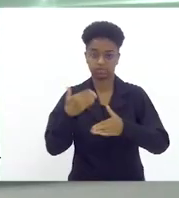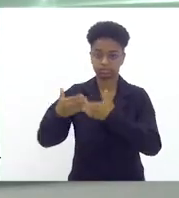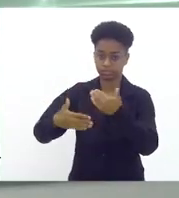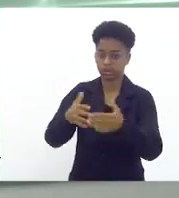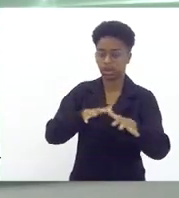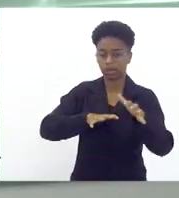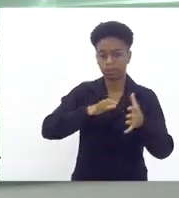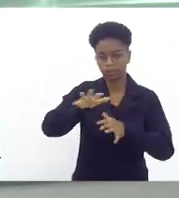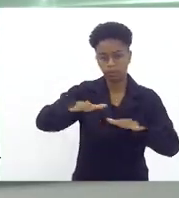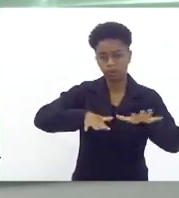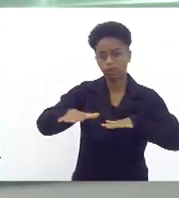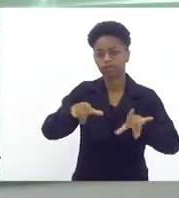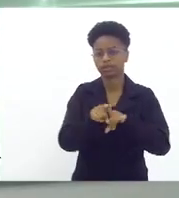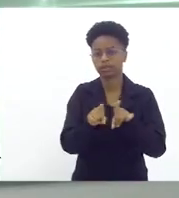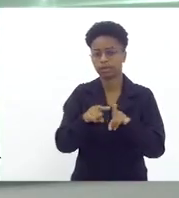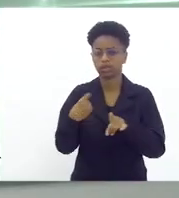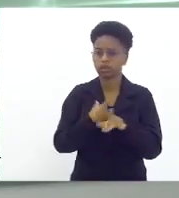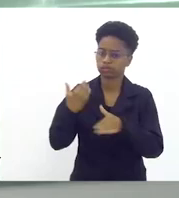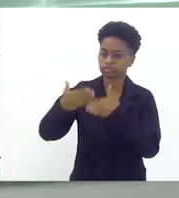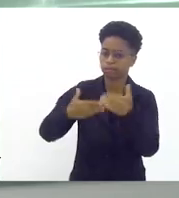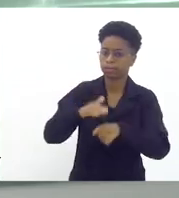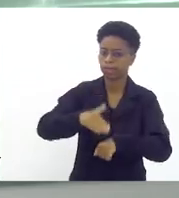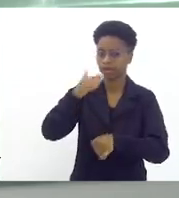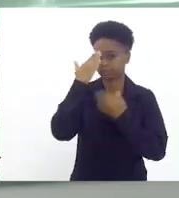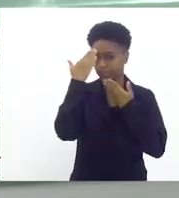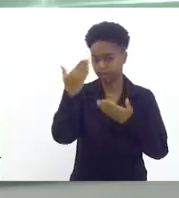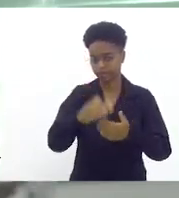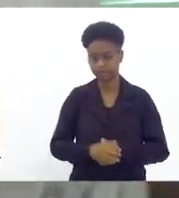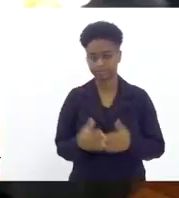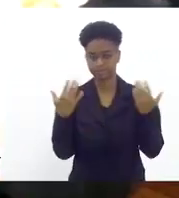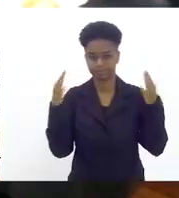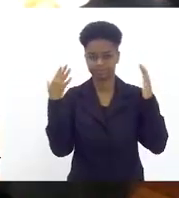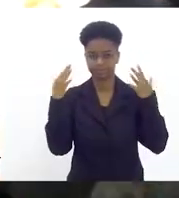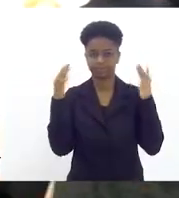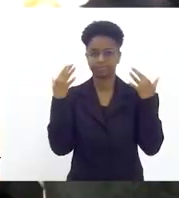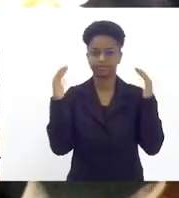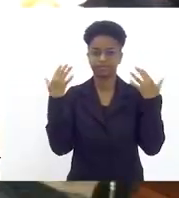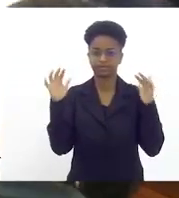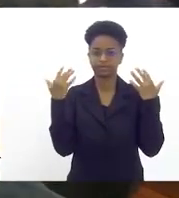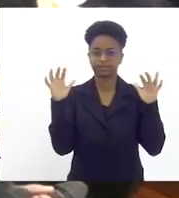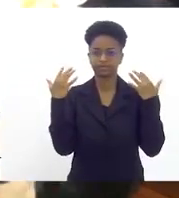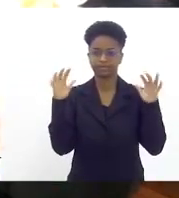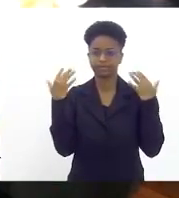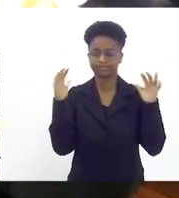bagunçar muito aí para a gente avançar cada vez mais, né? Obrigada, gente.